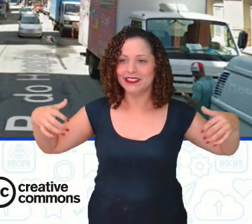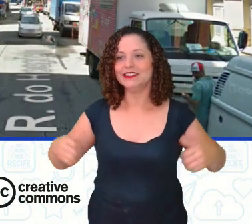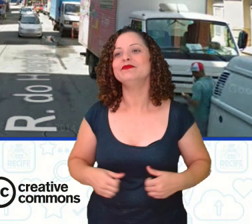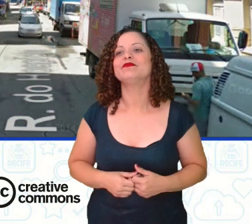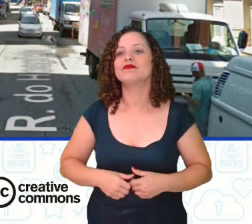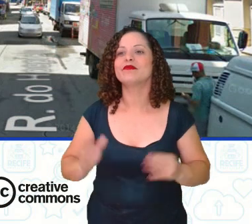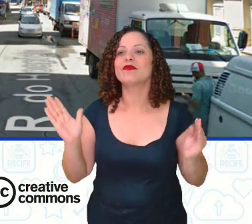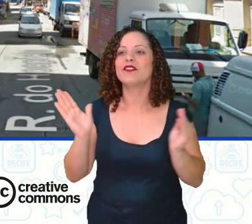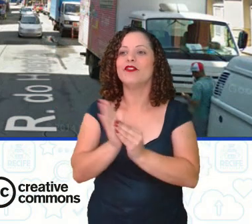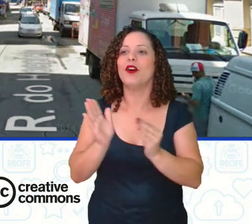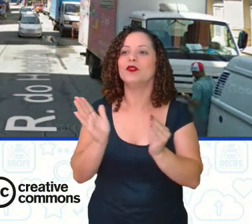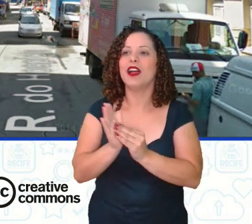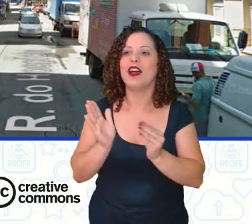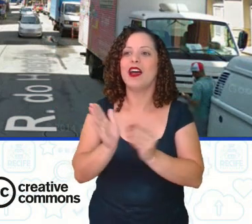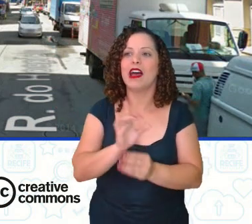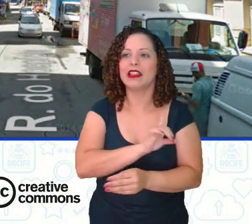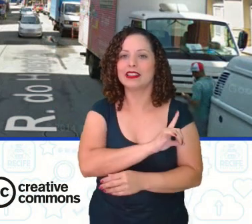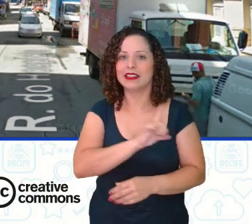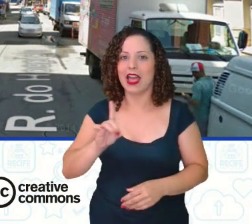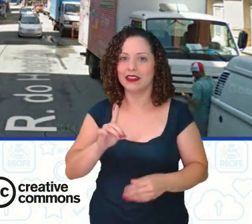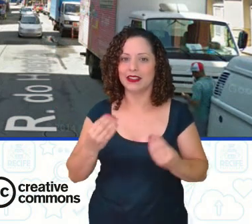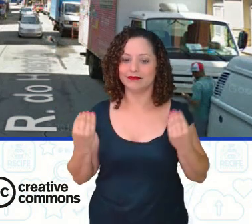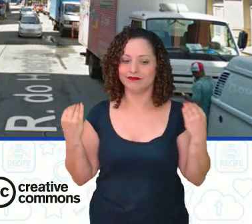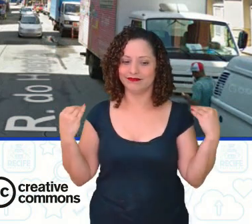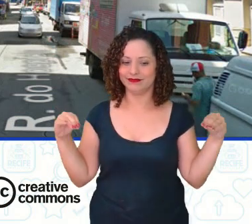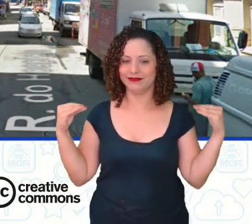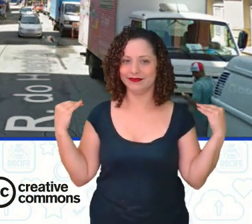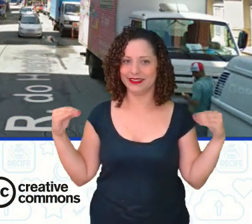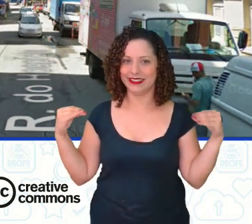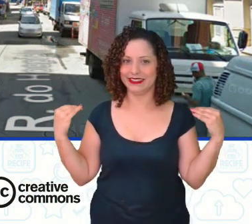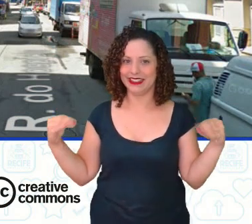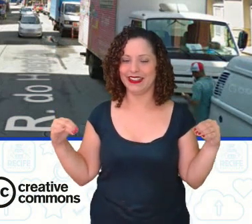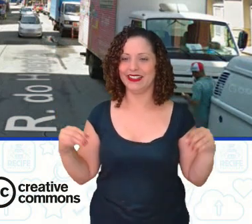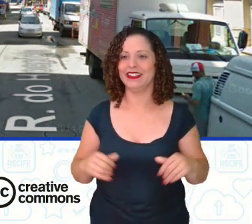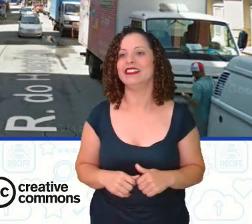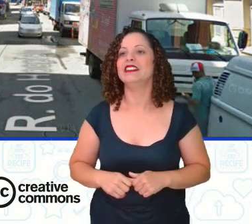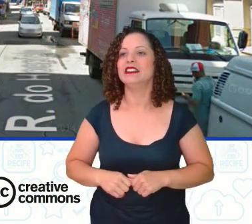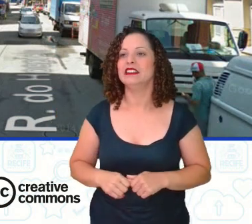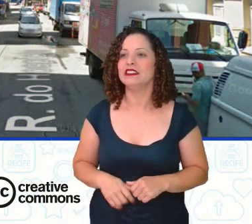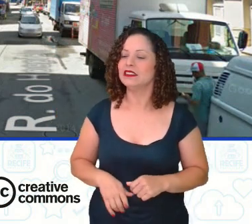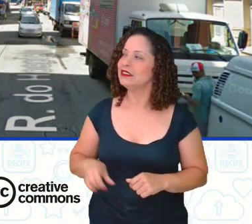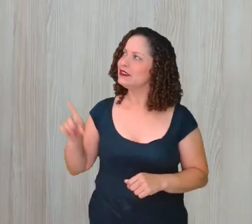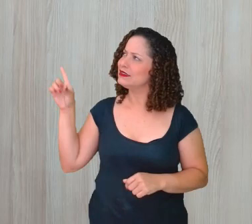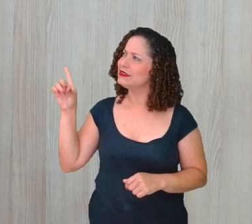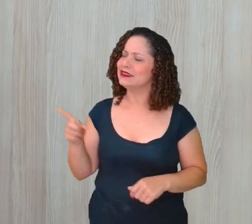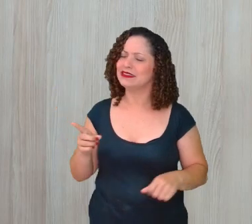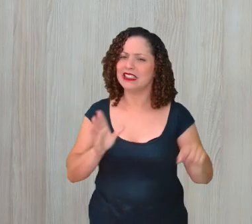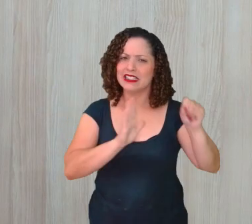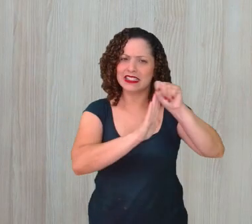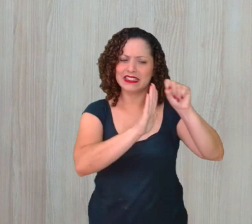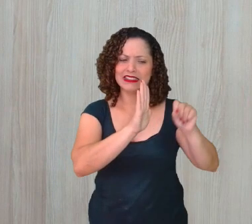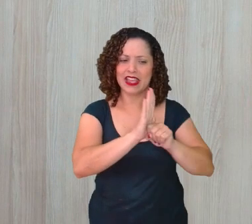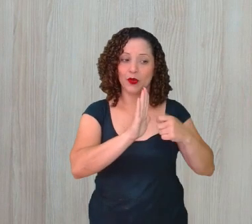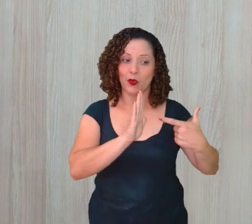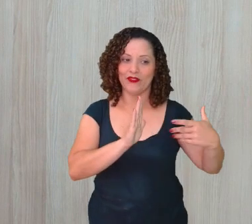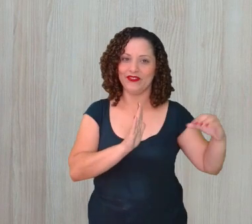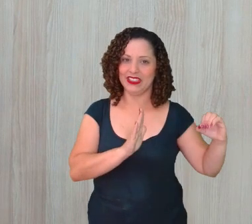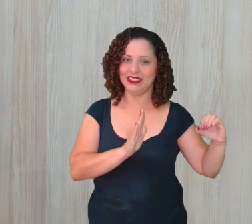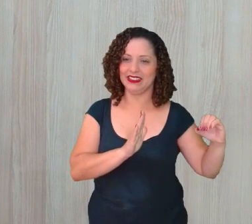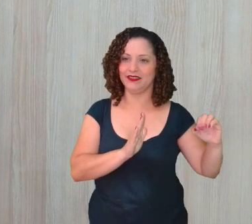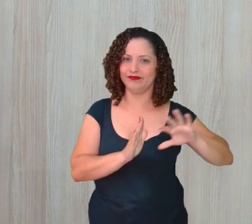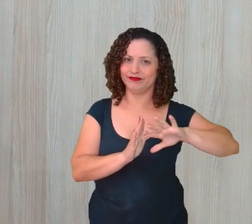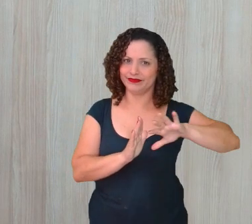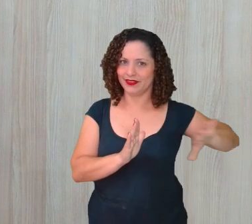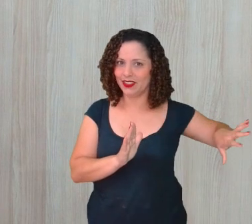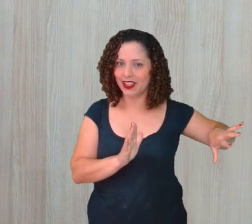faltando colocar as datas, não foi pronto. Próxima aula eu trago aí. A data ali, acho que ali é início do século XX. Século XX.